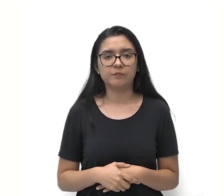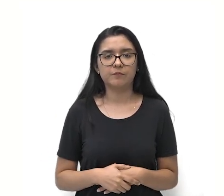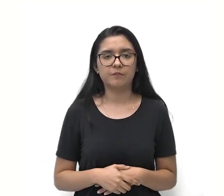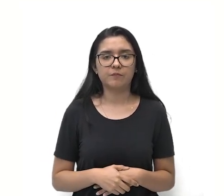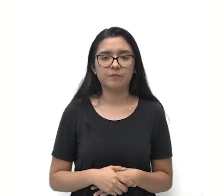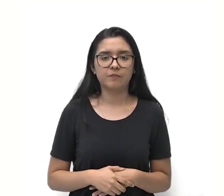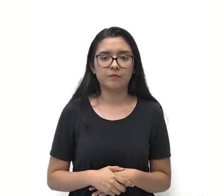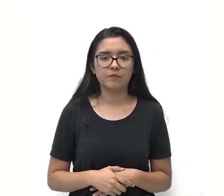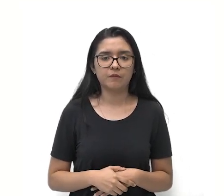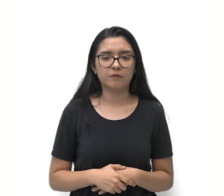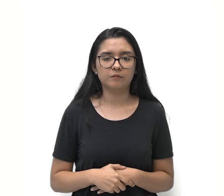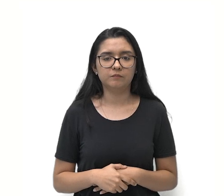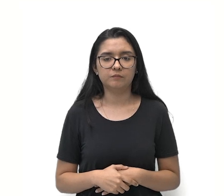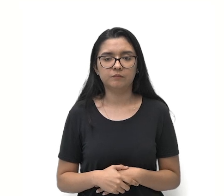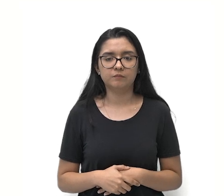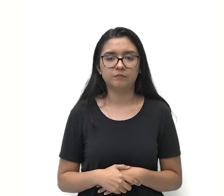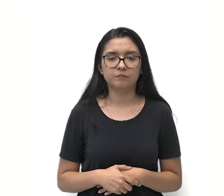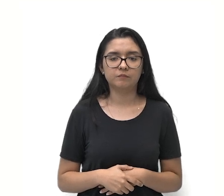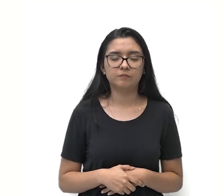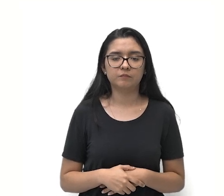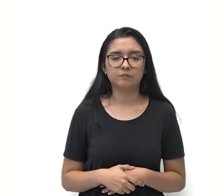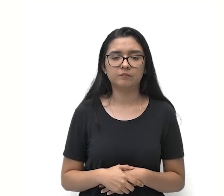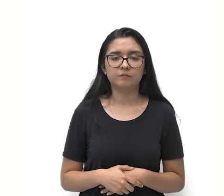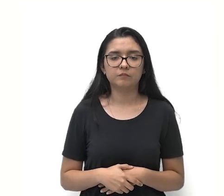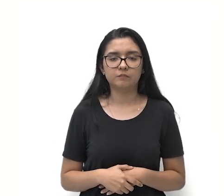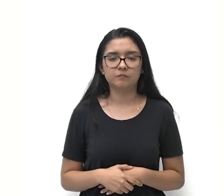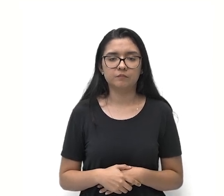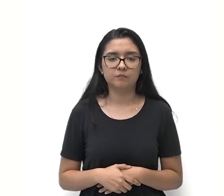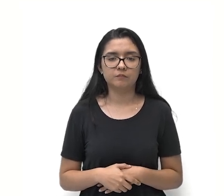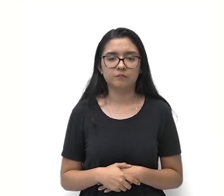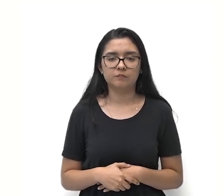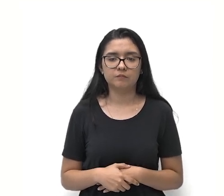825, correto?